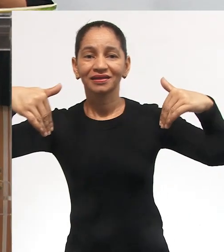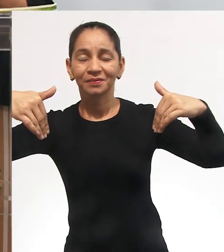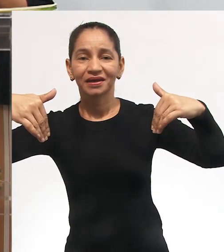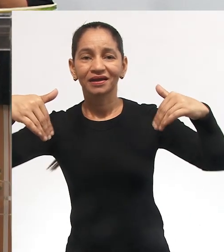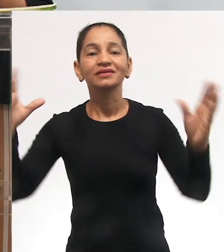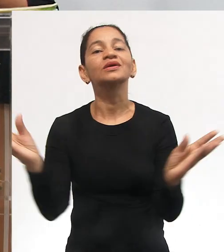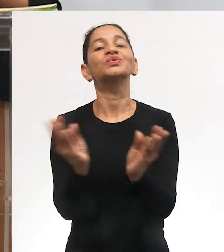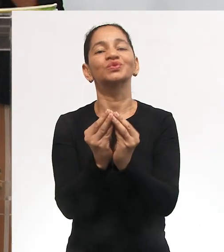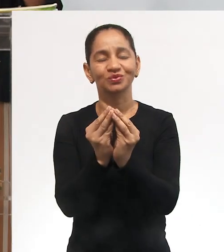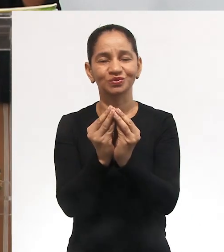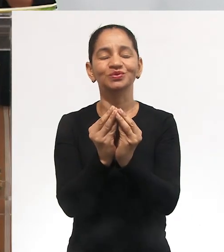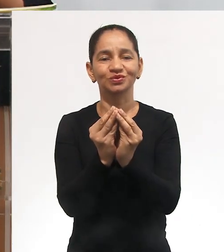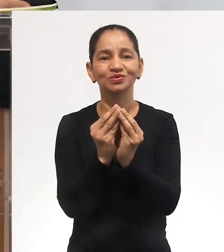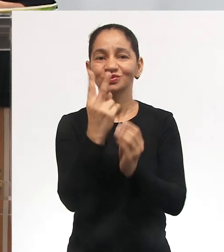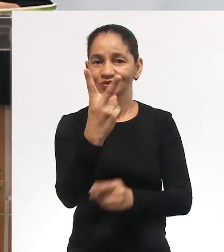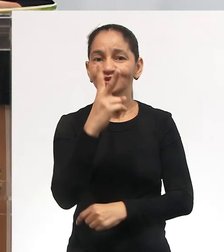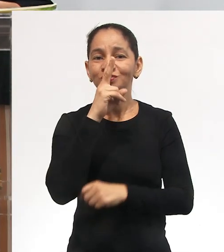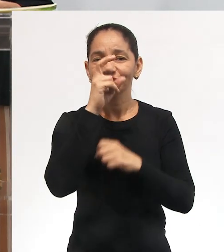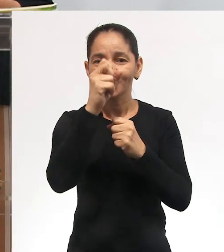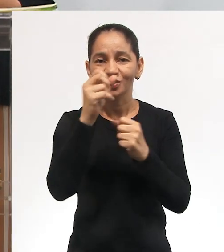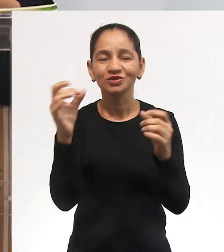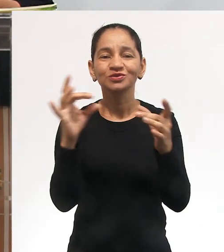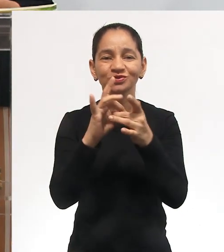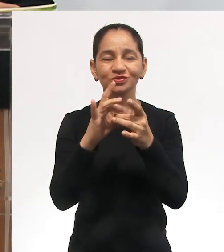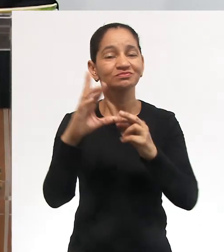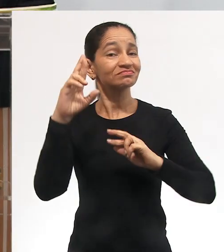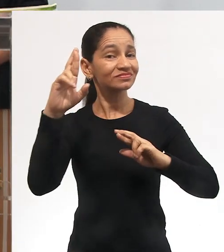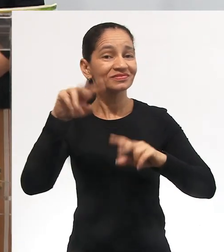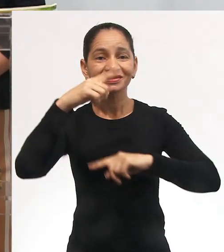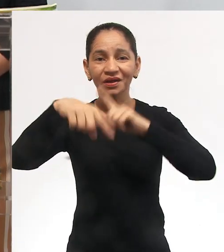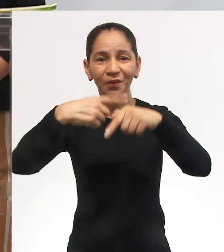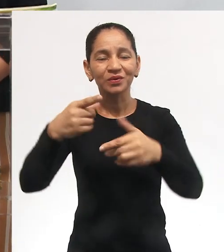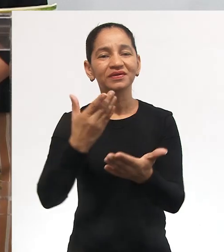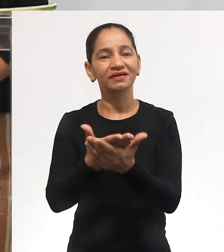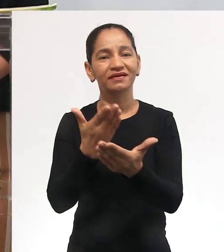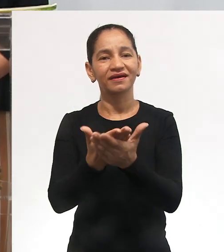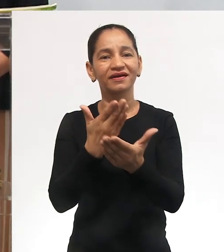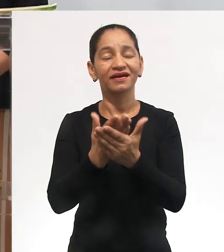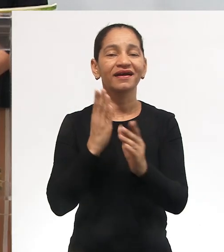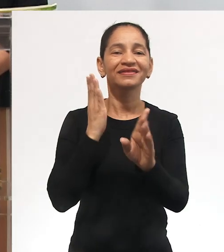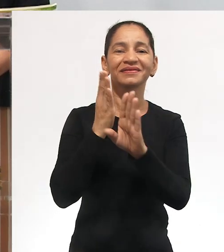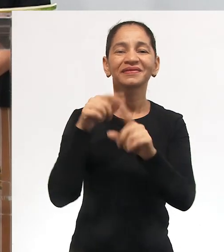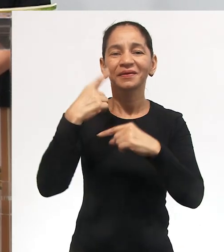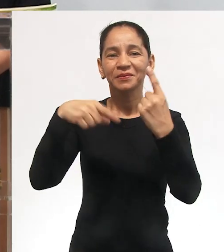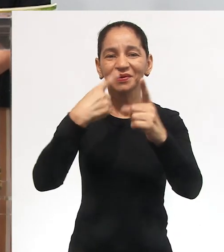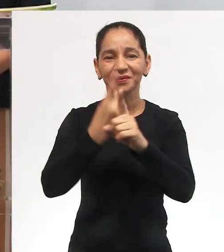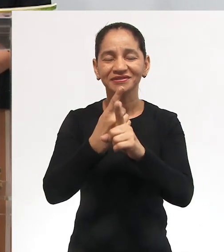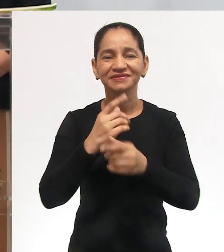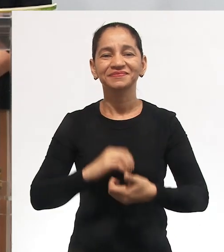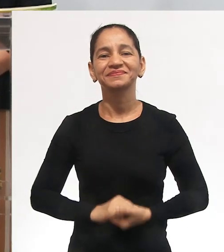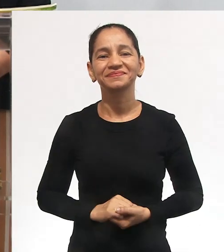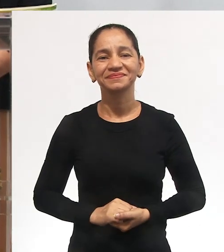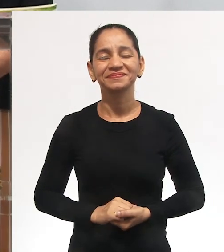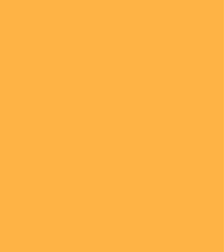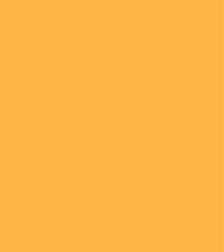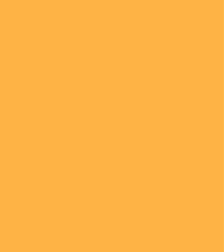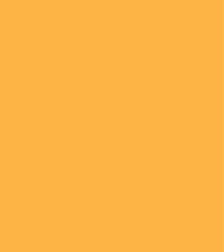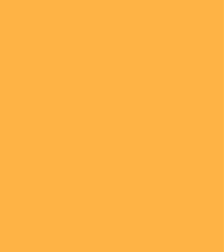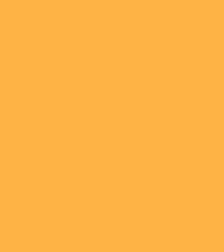um conhecimento sem esses dois pontos, ok? Então, eu espero vocês na próxima aula. Até breve.